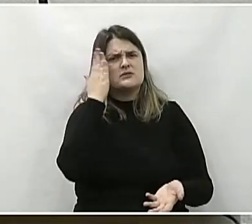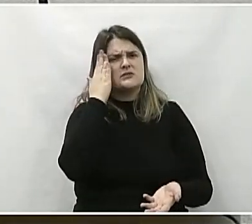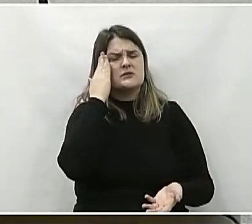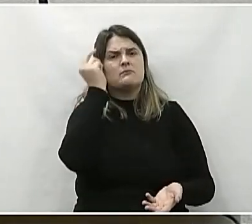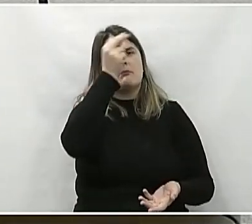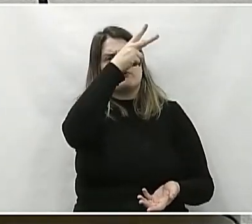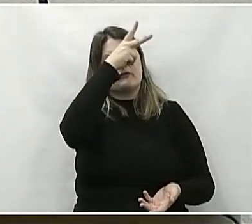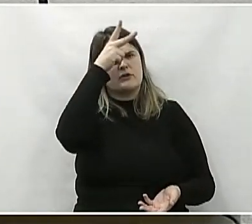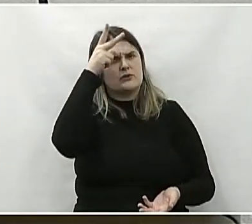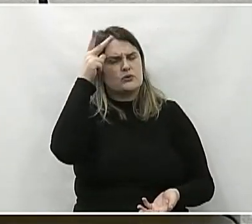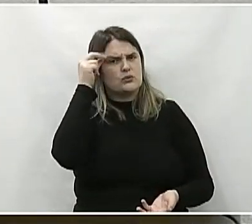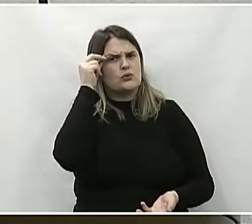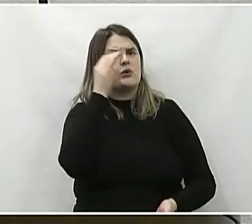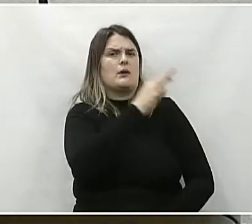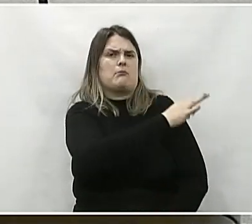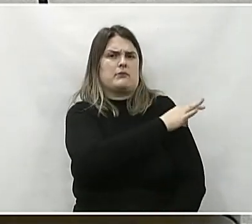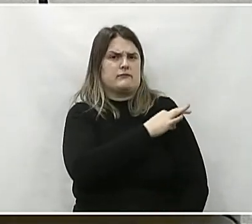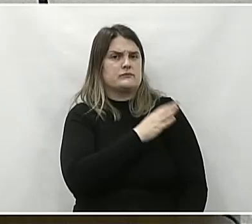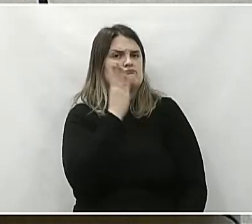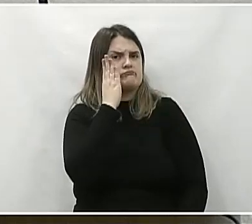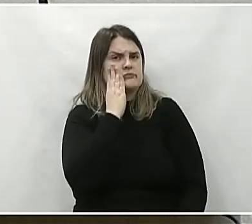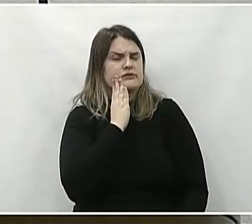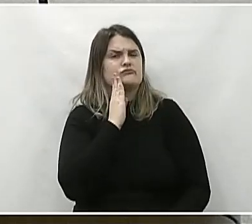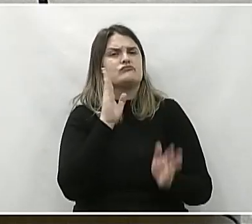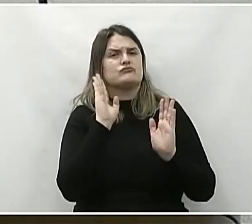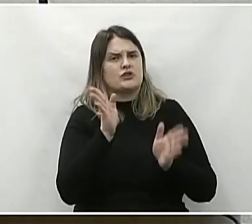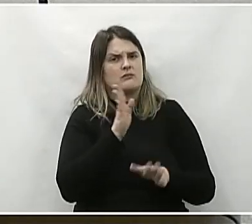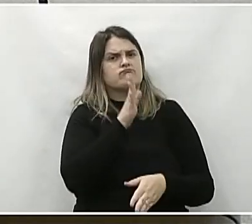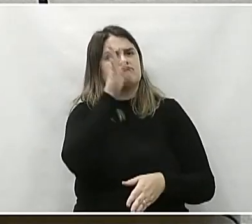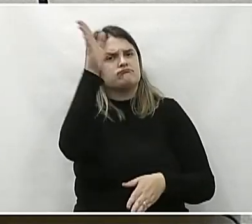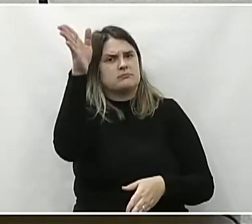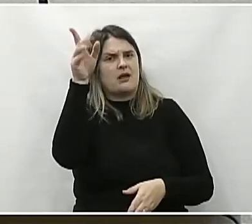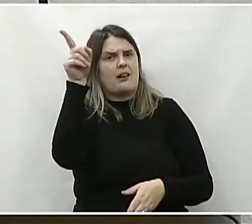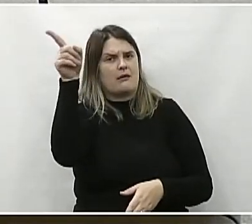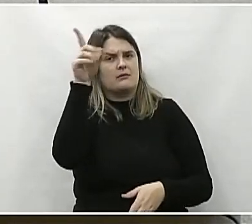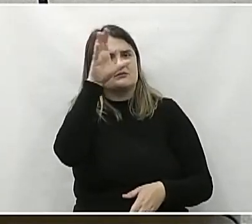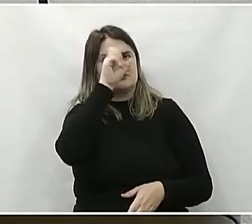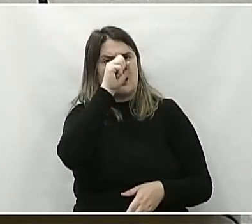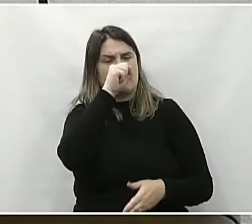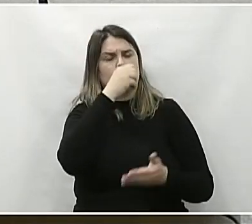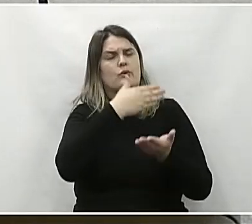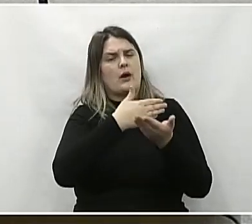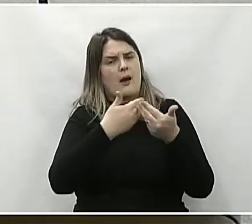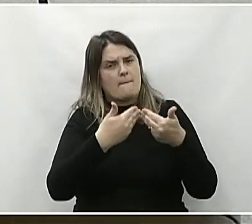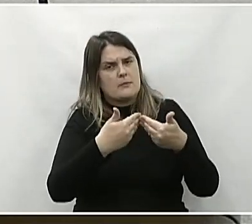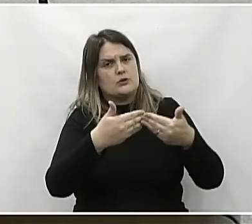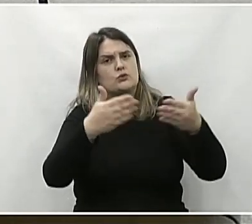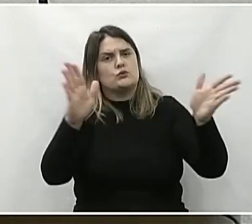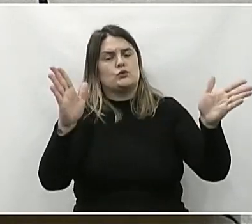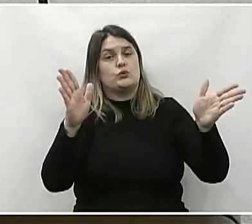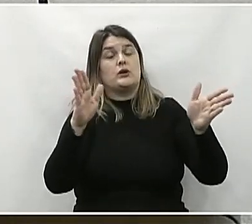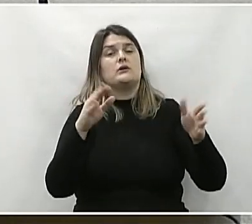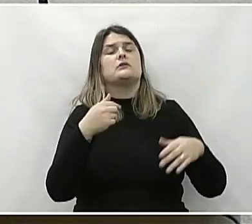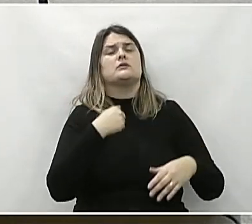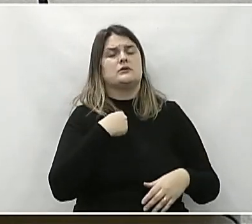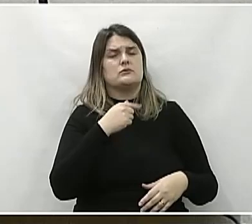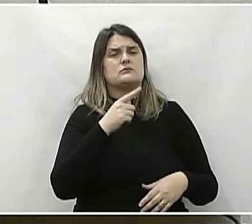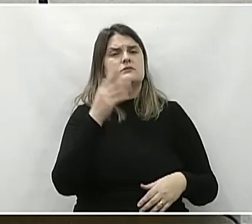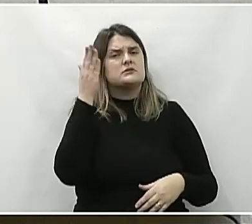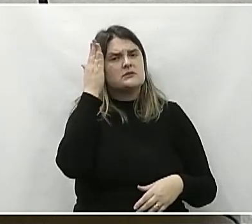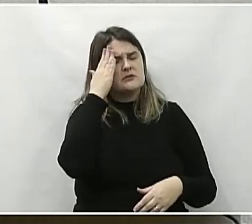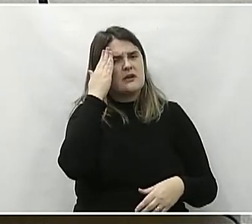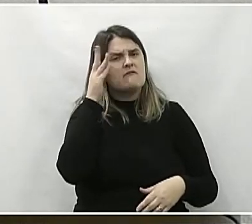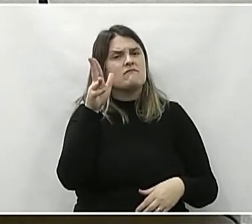Executivo na pessoa do prefeito Bach Como já esteve lá no sábado abrindo os trabalhos de vocês eu tenho certeza